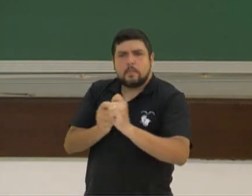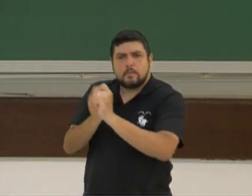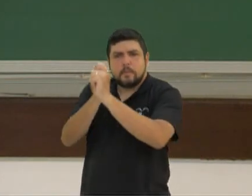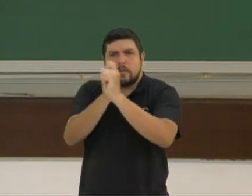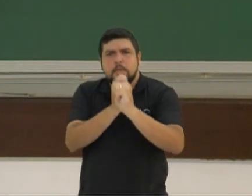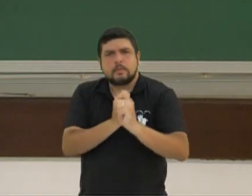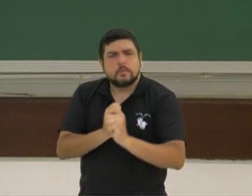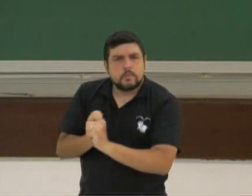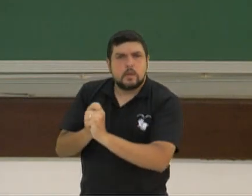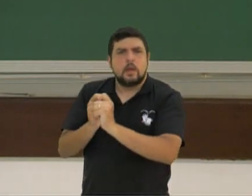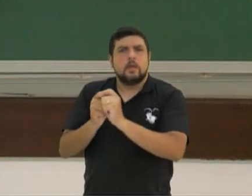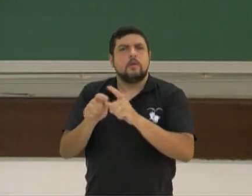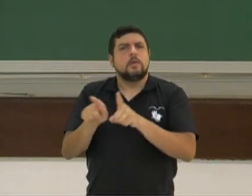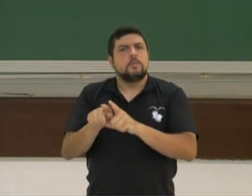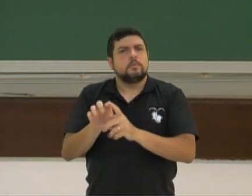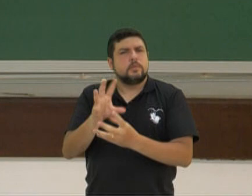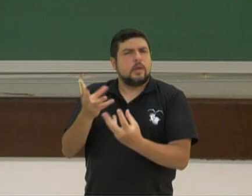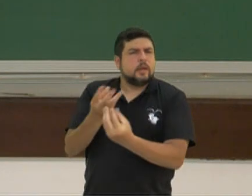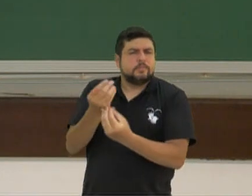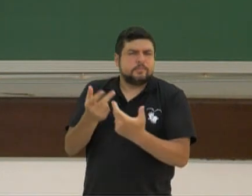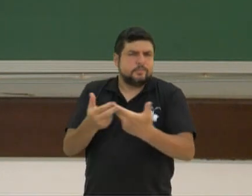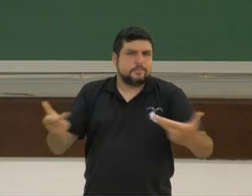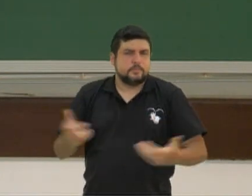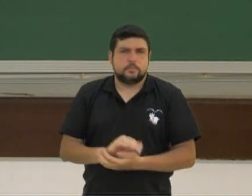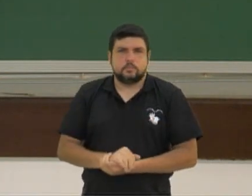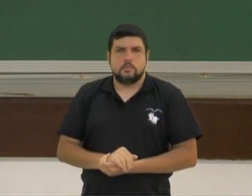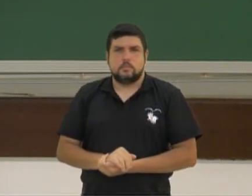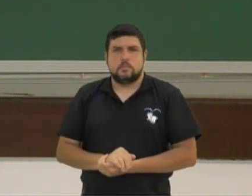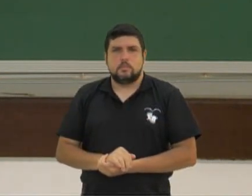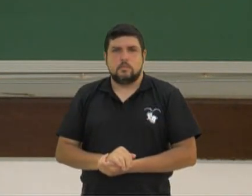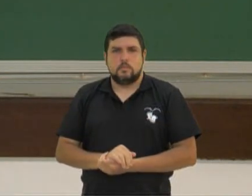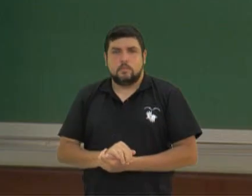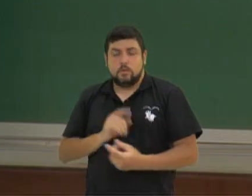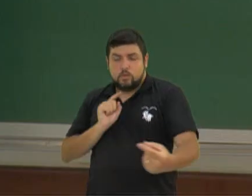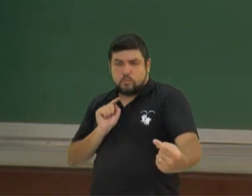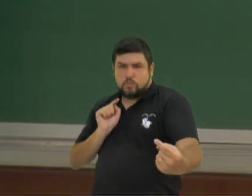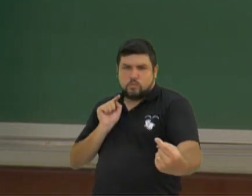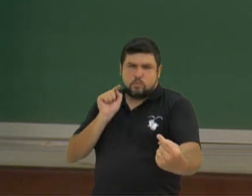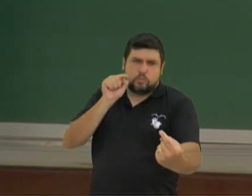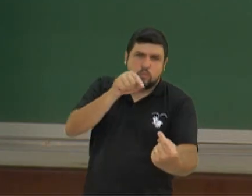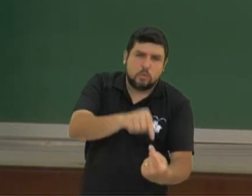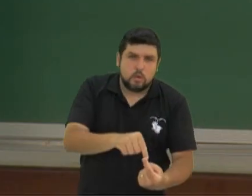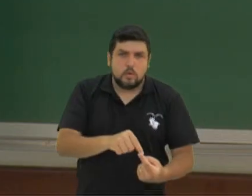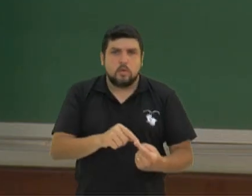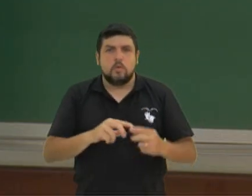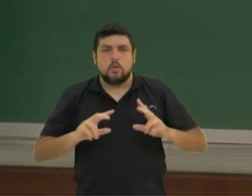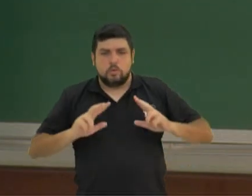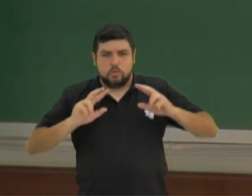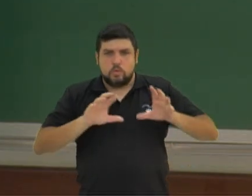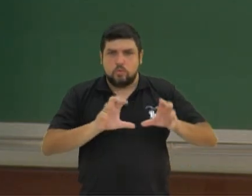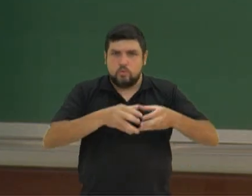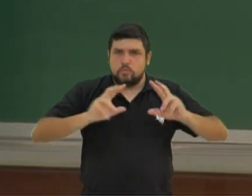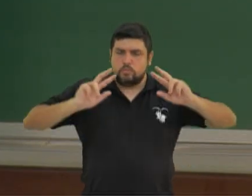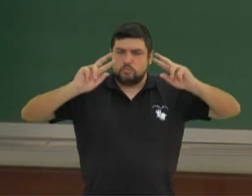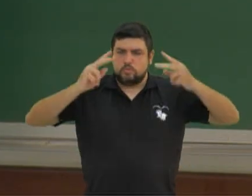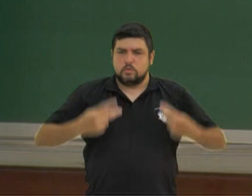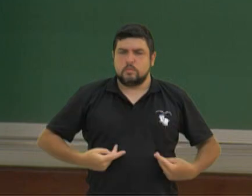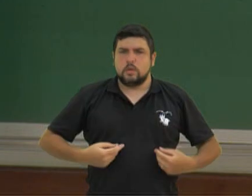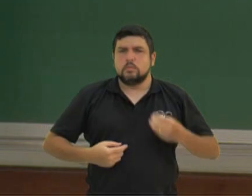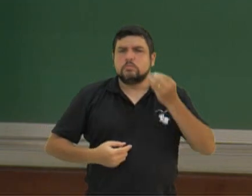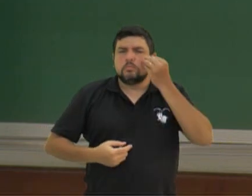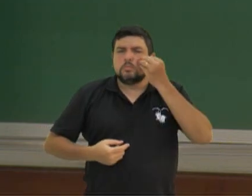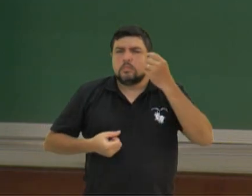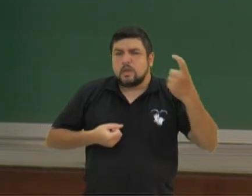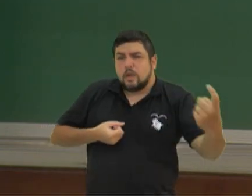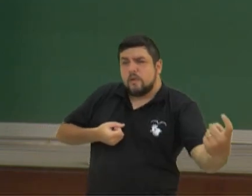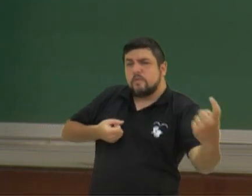arte. E qual era a ideia, então? A ideia desses humanistas era retomar toda essa arte, todo esse contexto